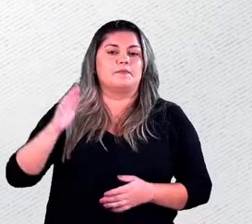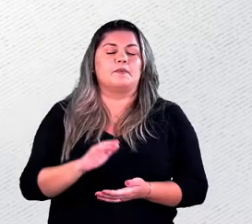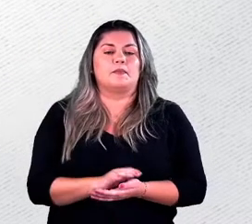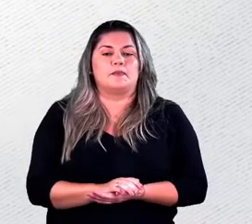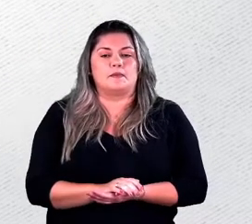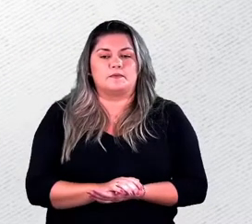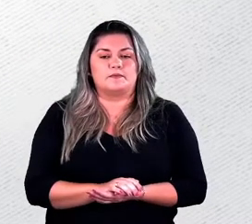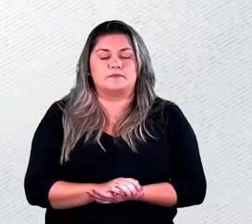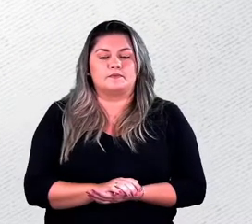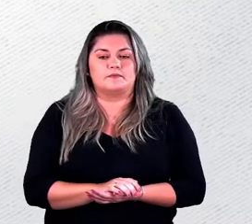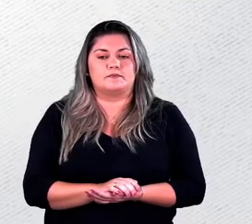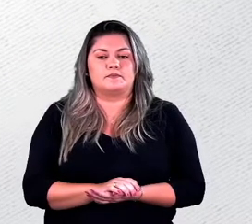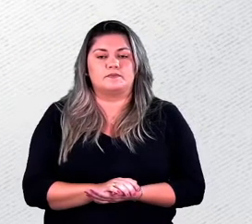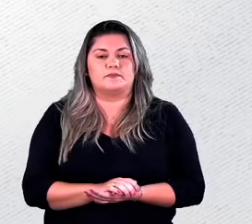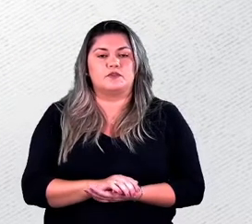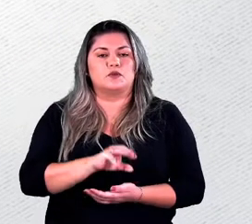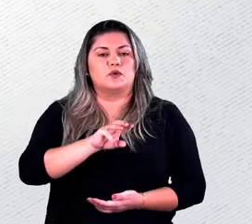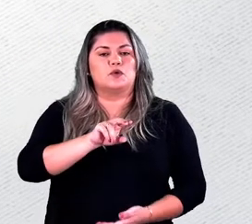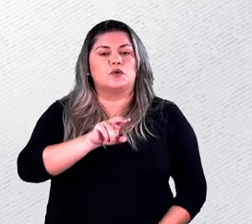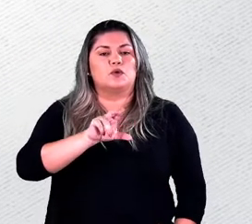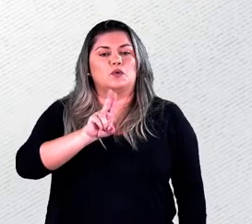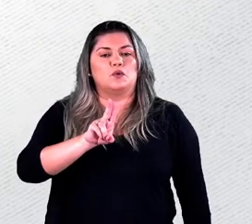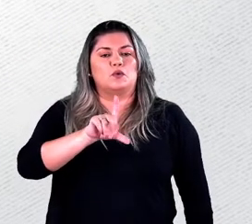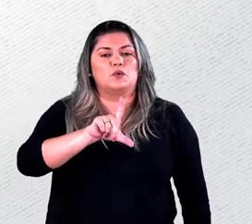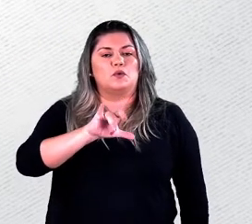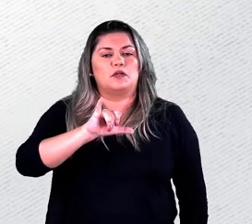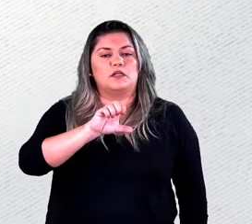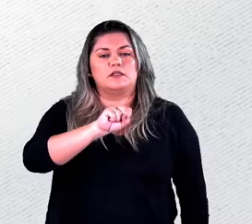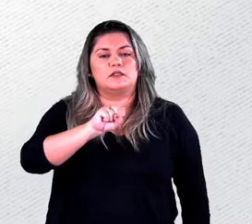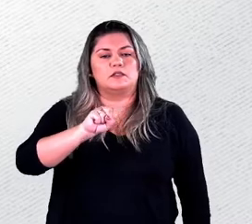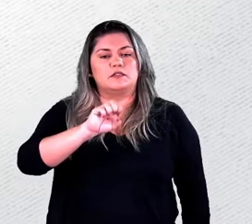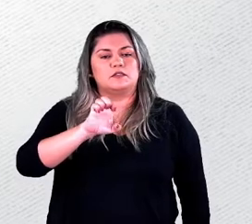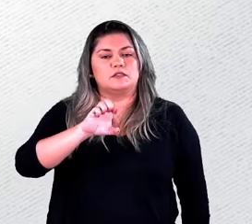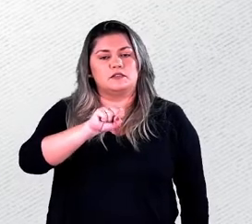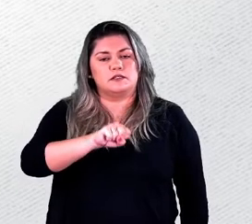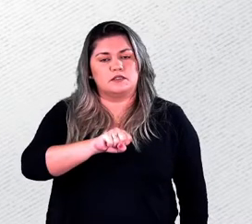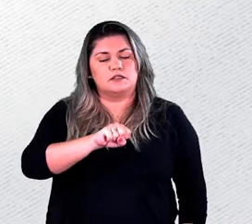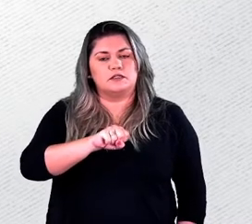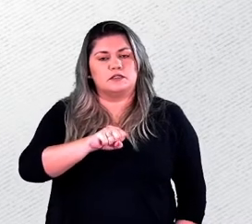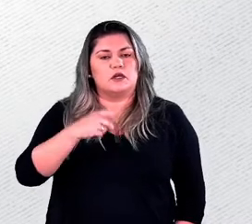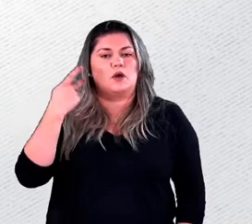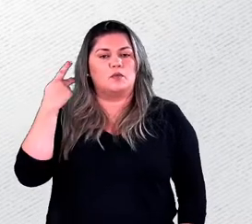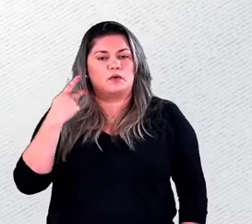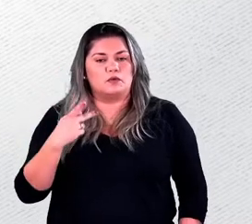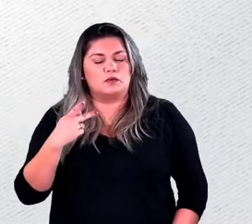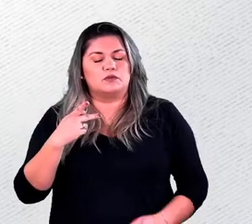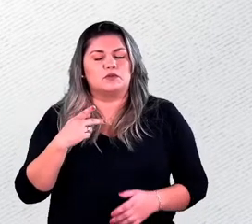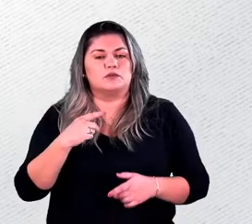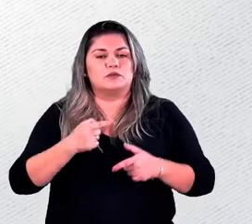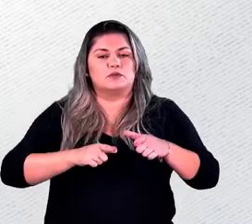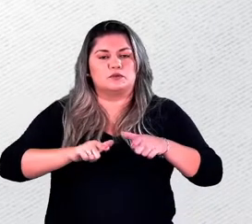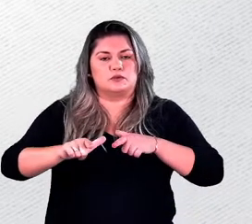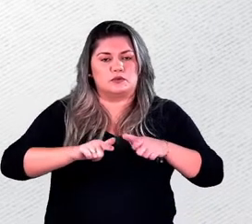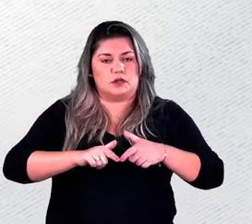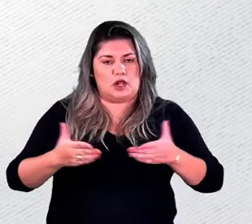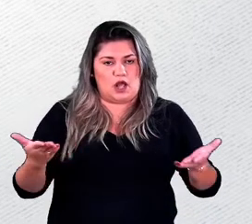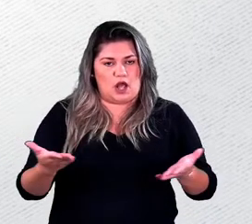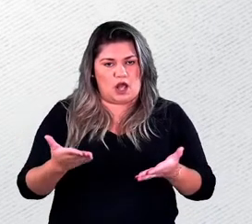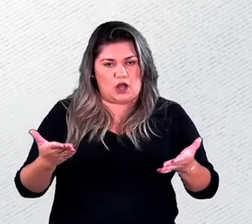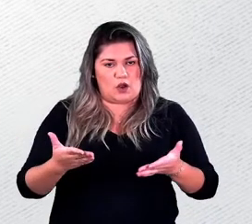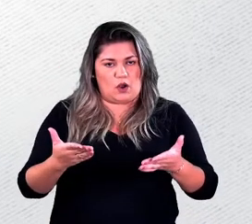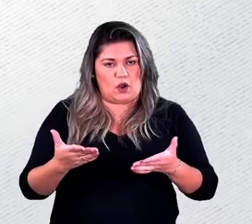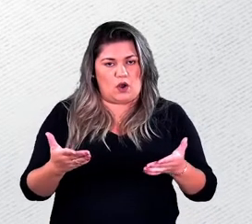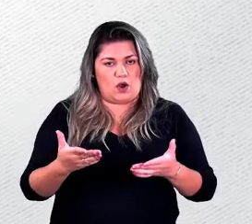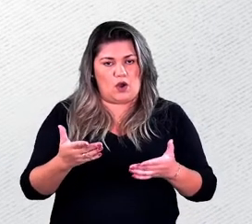judicial o policies Dias de Carvalho procurador do trabalho e nesse momento eu passo a palavra ao secretário-geral